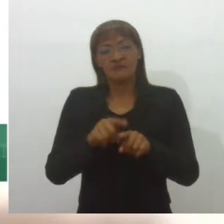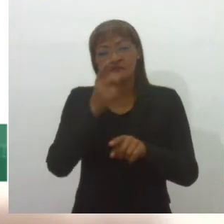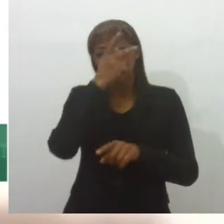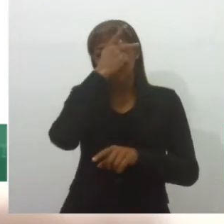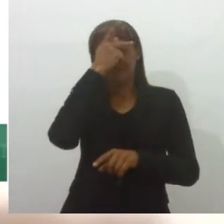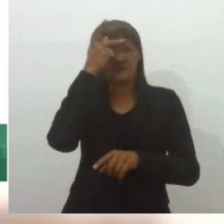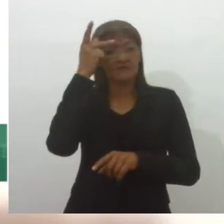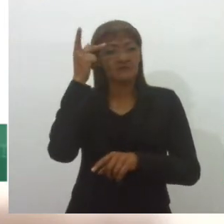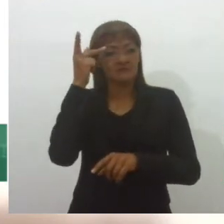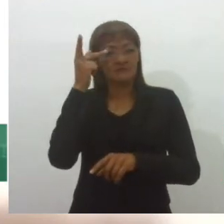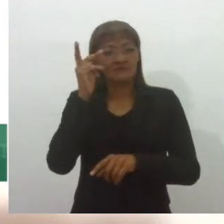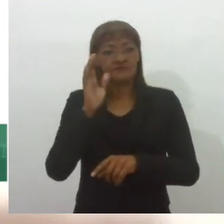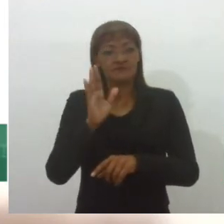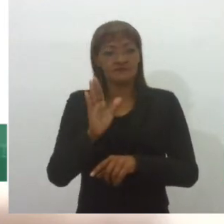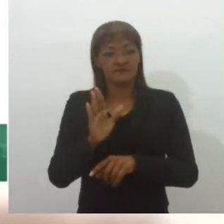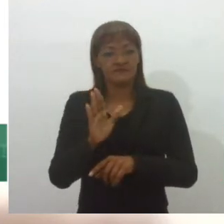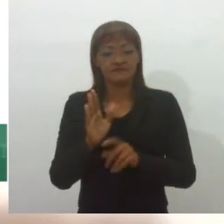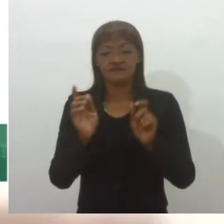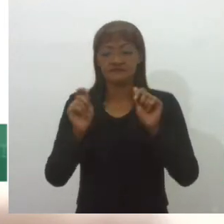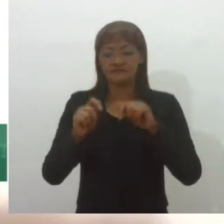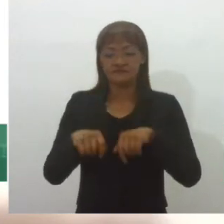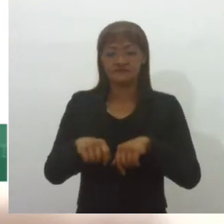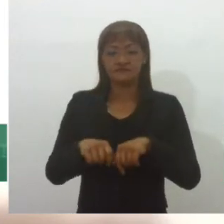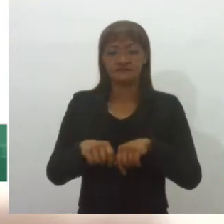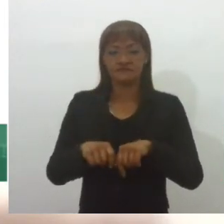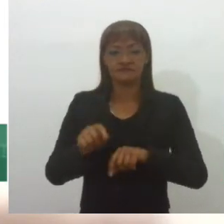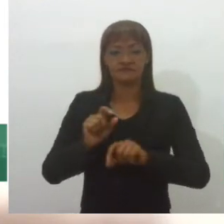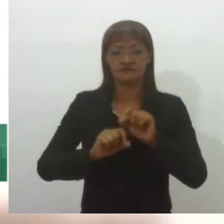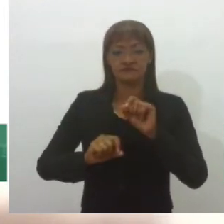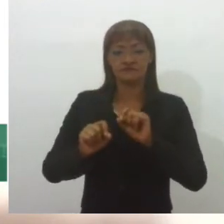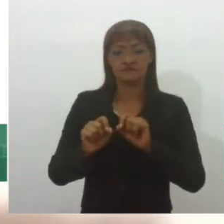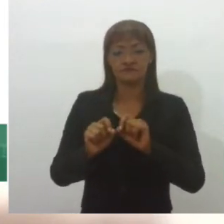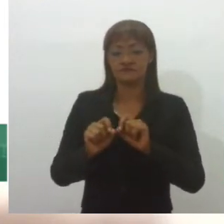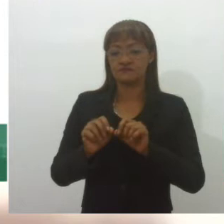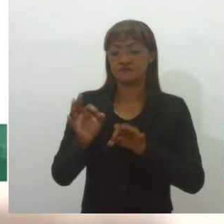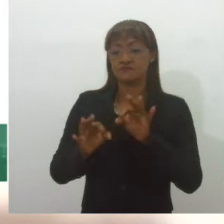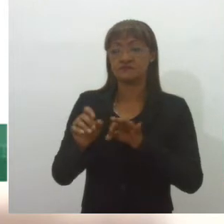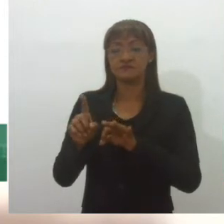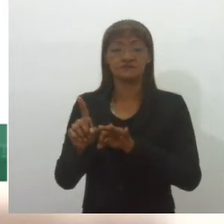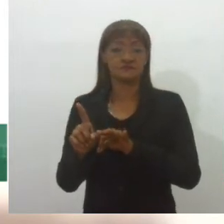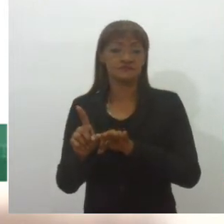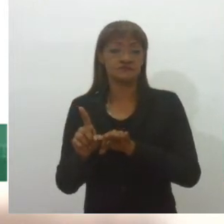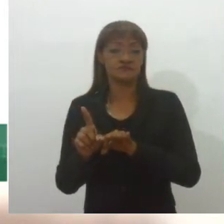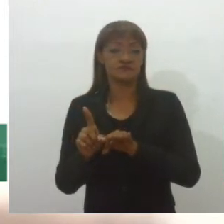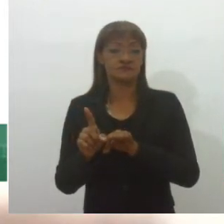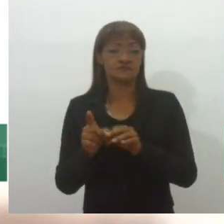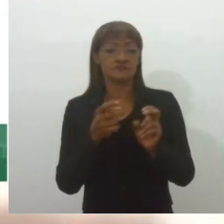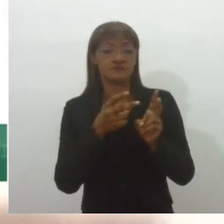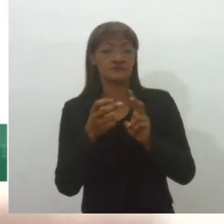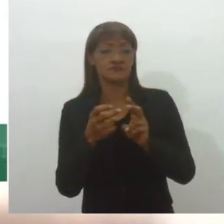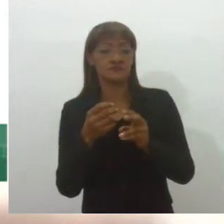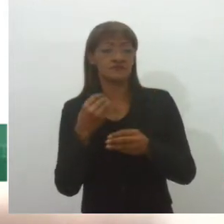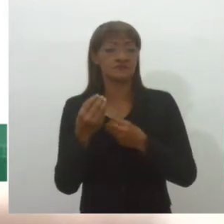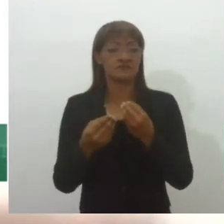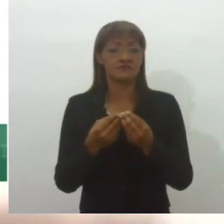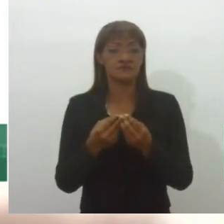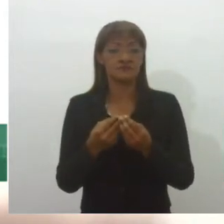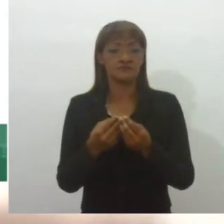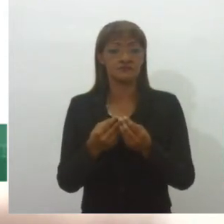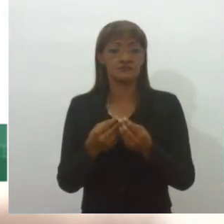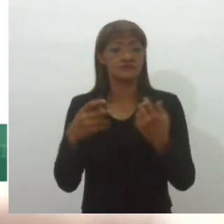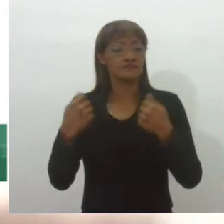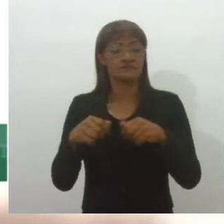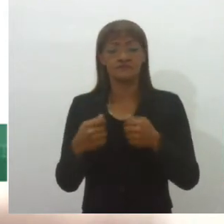futuramente ingressassem com ação judicial para discutir isso, porque ele chega e diz, olha, tem que garantir